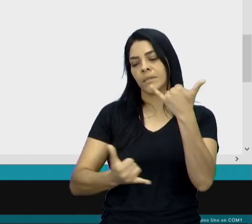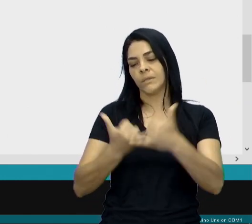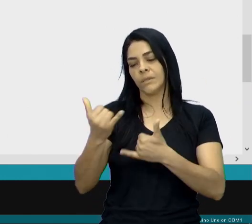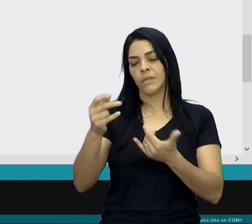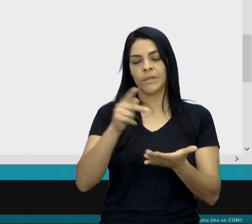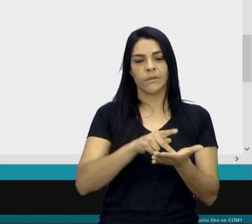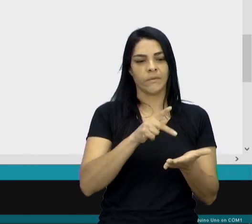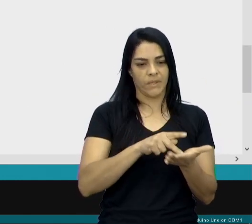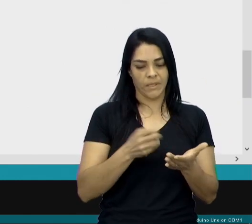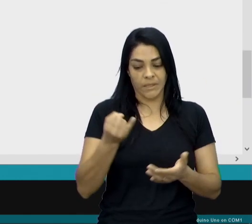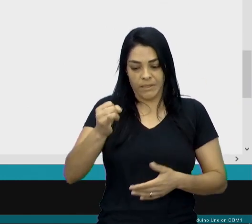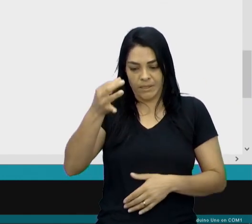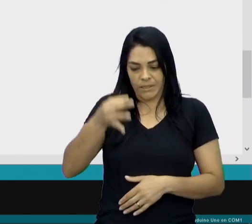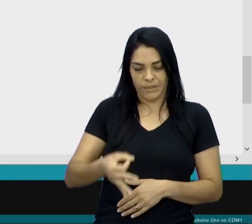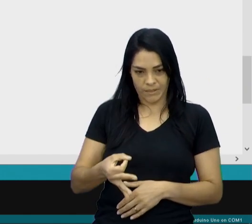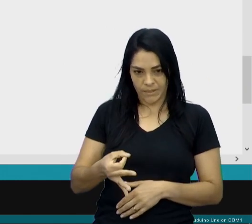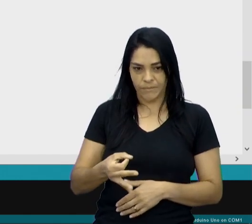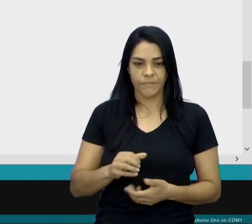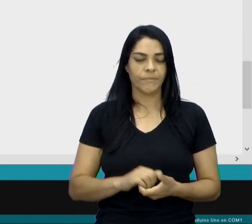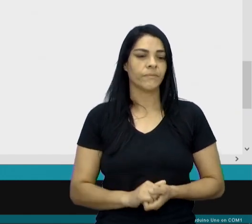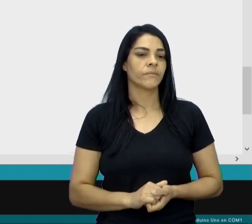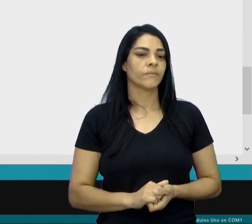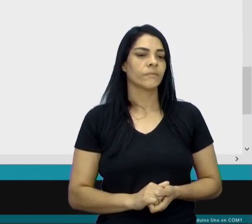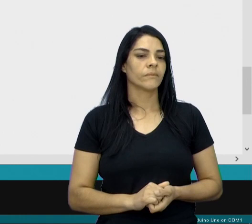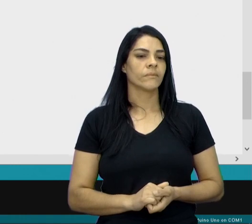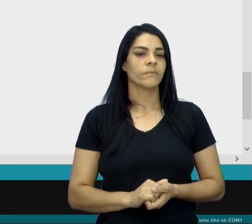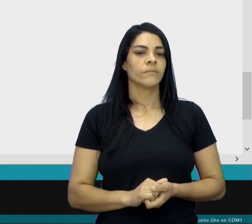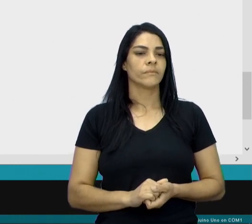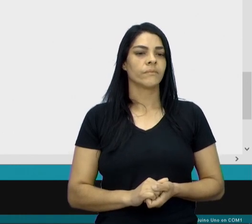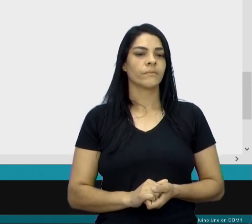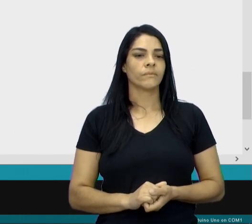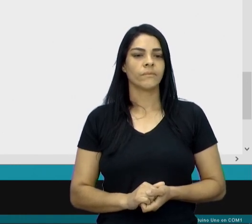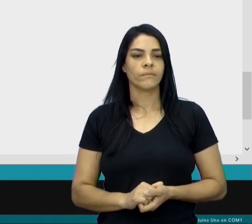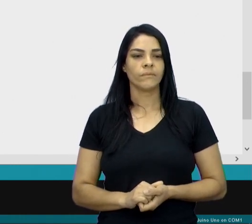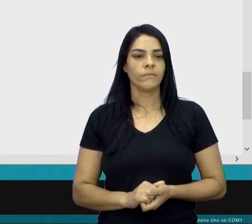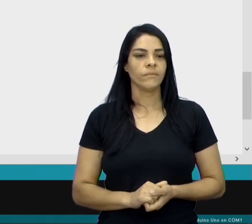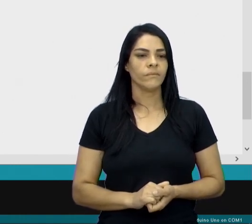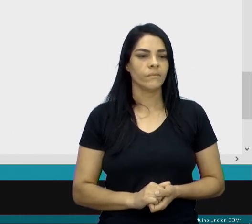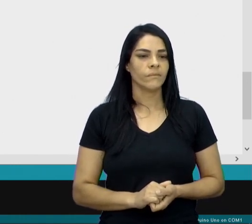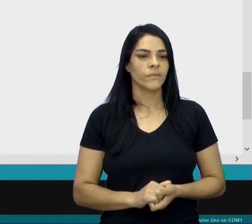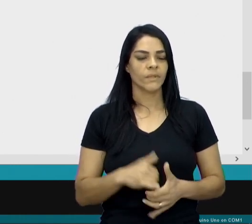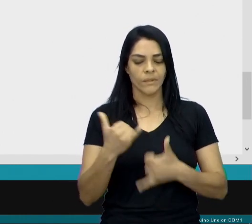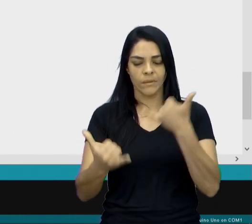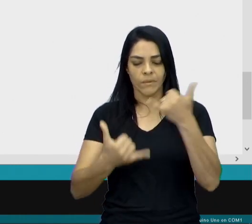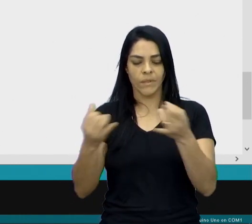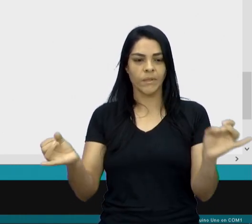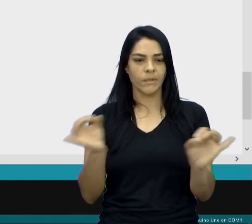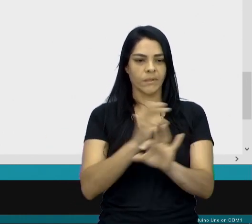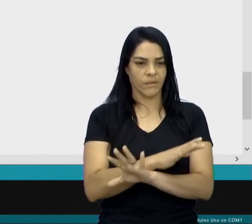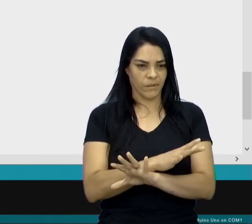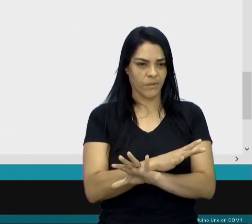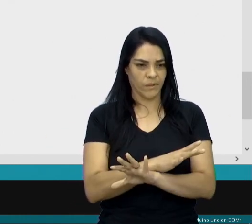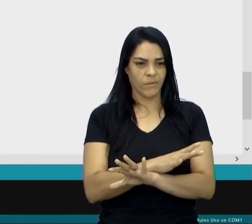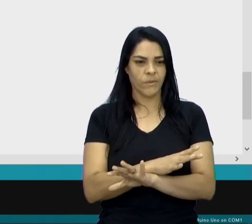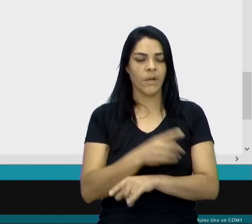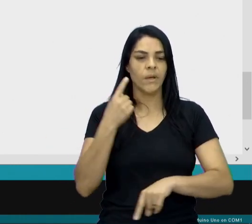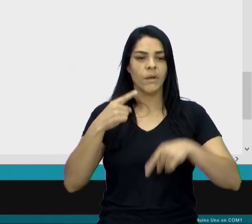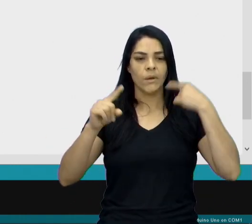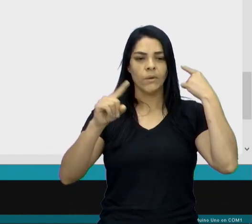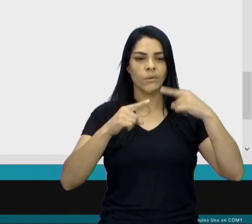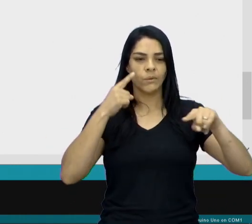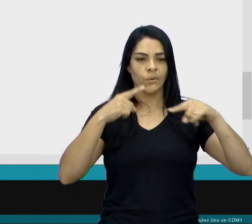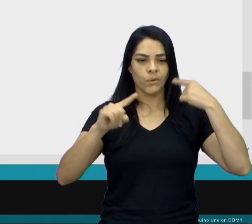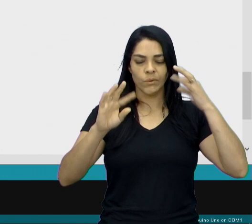quando você acertar, tá bom? E por fim aí, ó, o que vai acontecer no Game Over? Ele vai tocar, né, os sons,